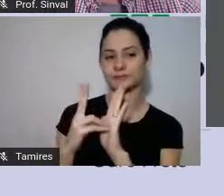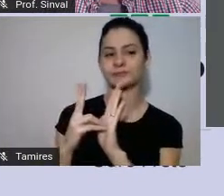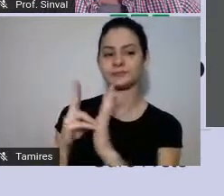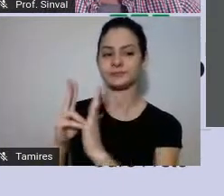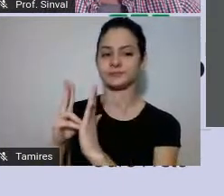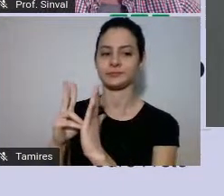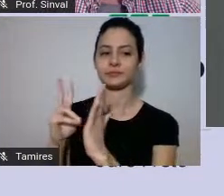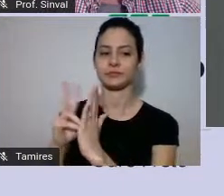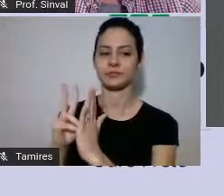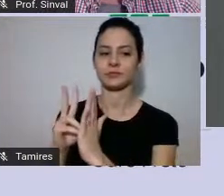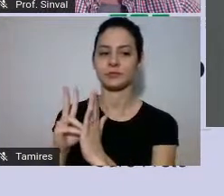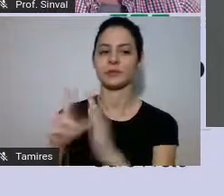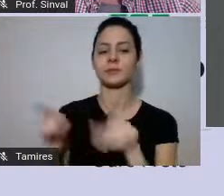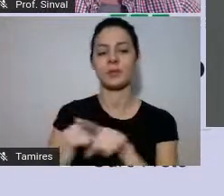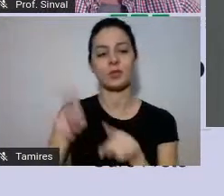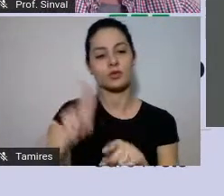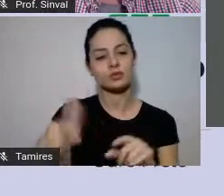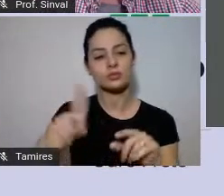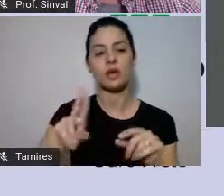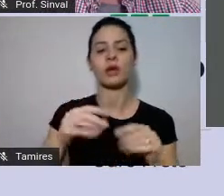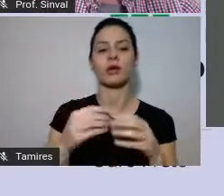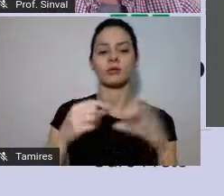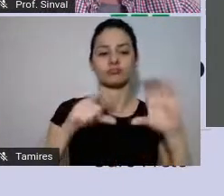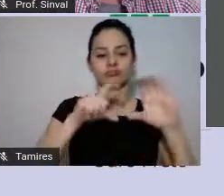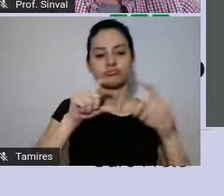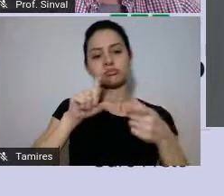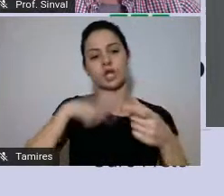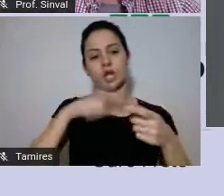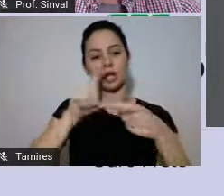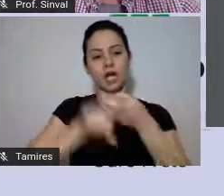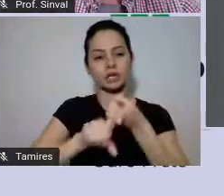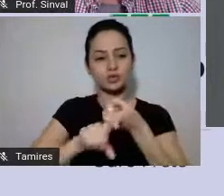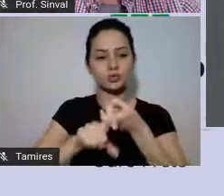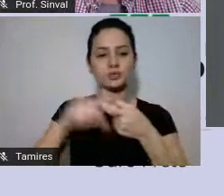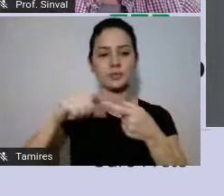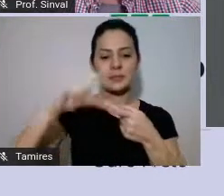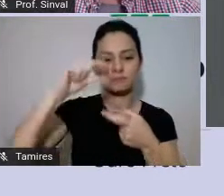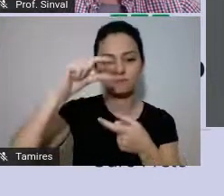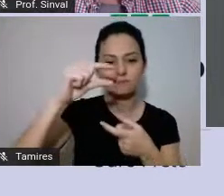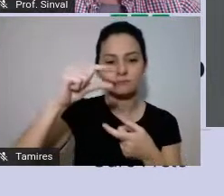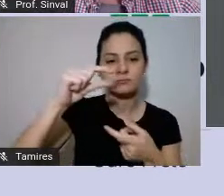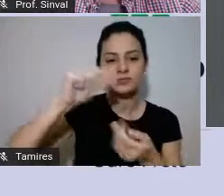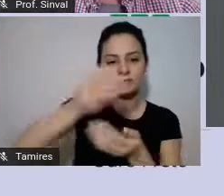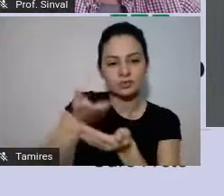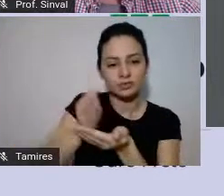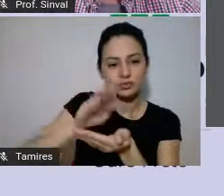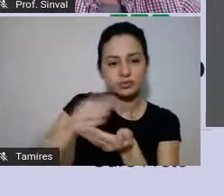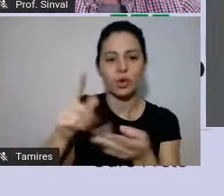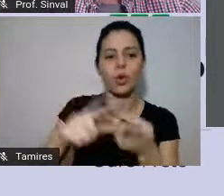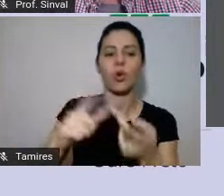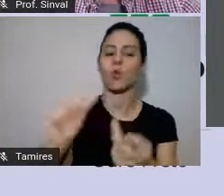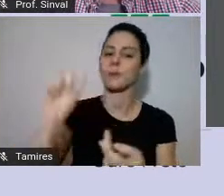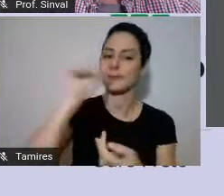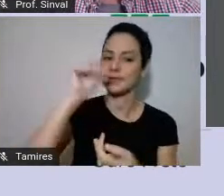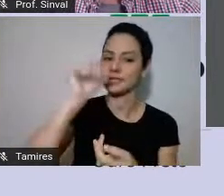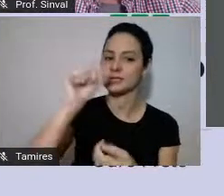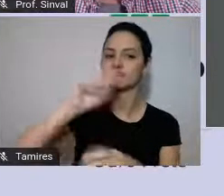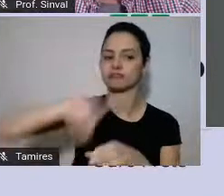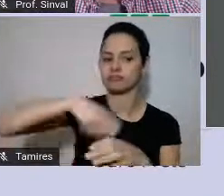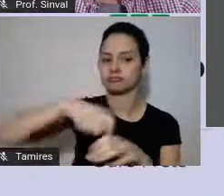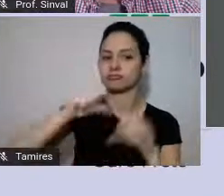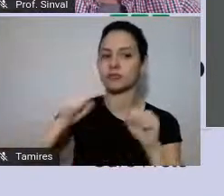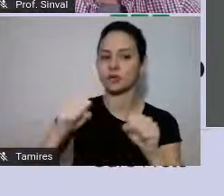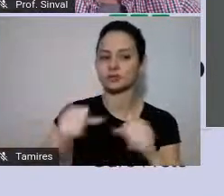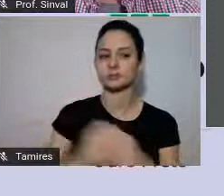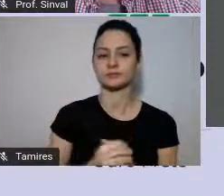e que utilizam tanto para comer a fruta quanto a castanha assada, ou fazem bebidas com eles. Pode passar, já